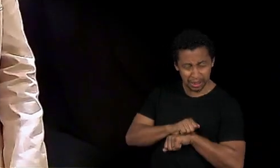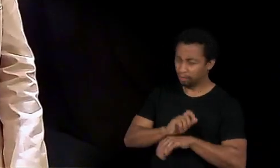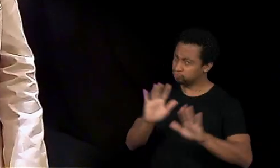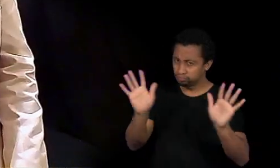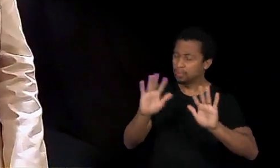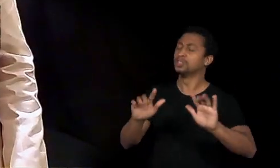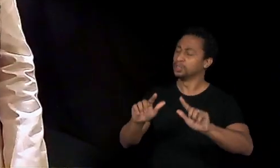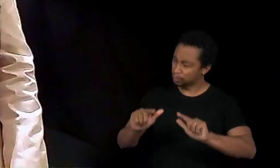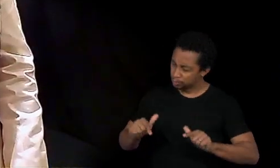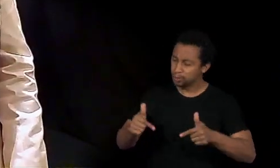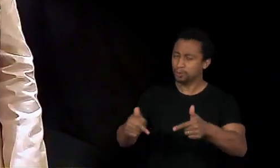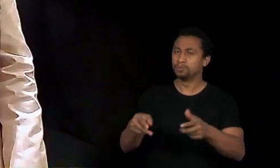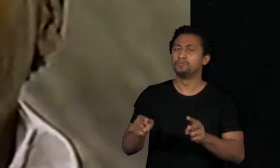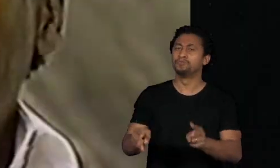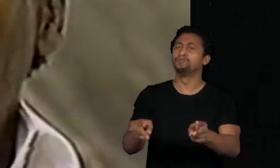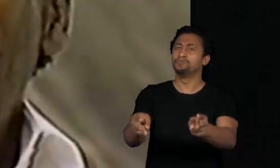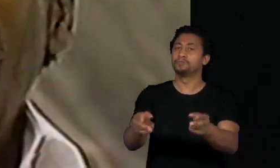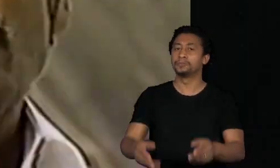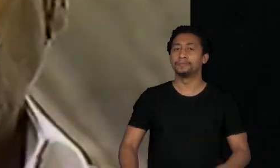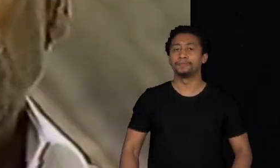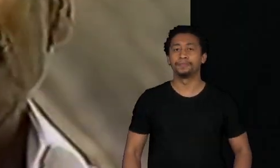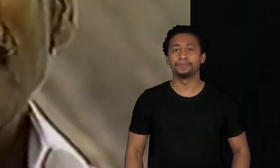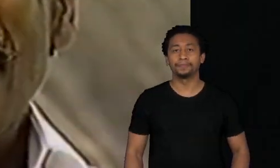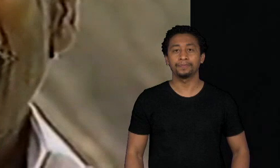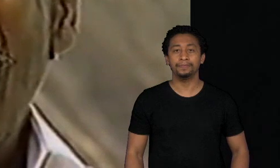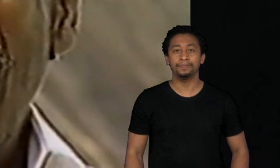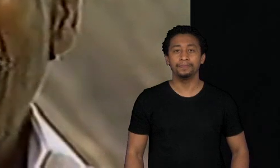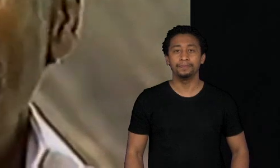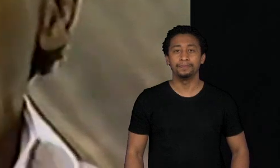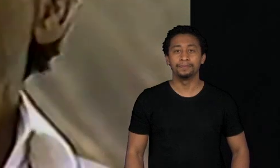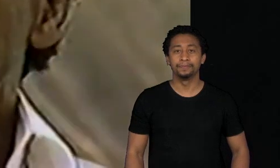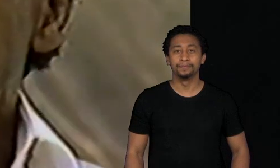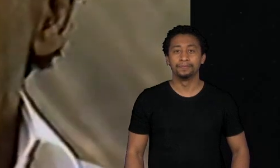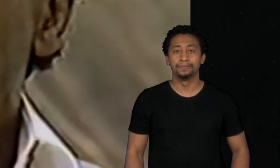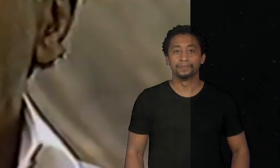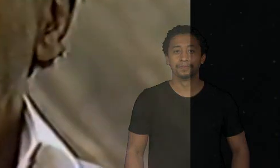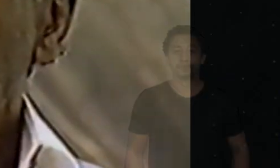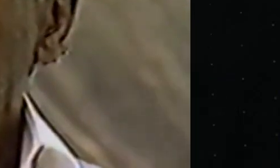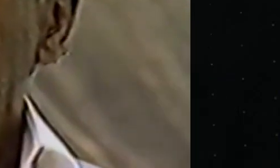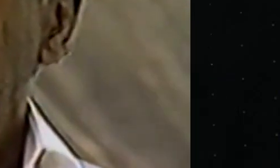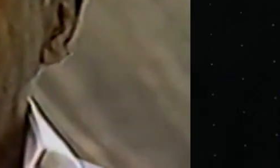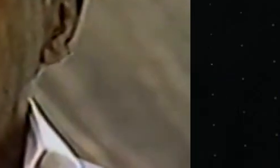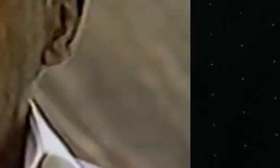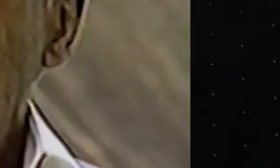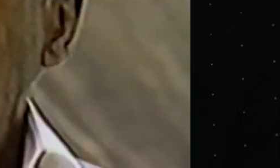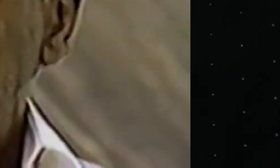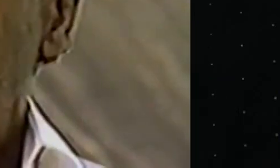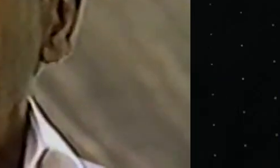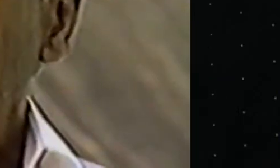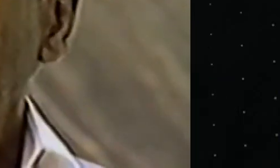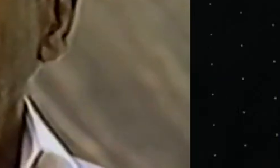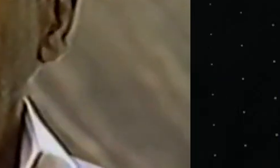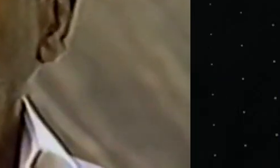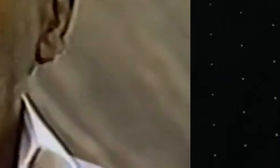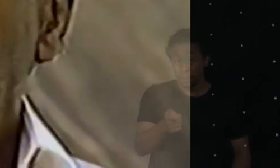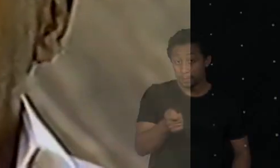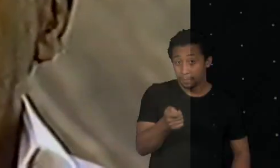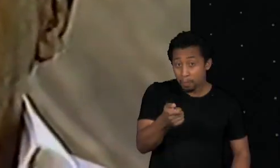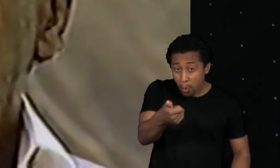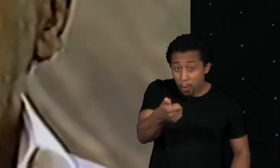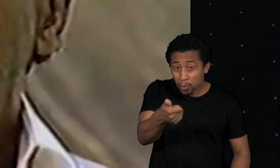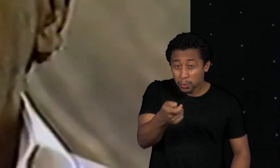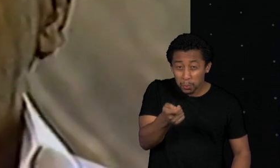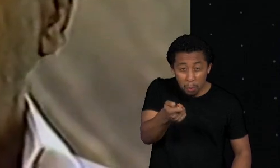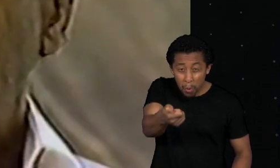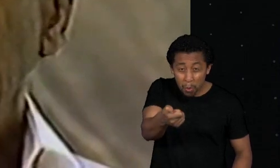aos avanços que já tivemos. Amigos, poucos terão a oportunidade de viver o